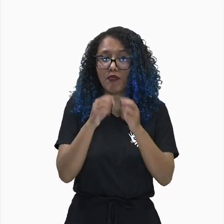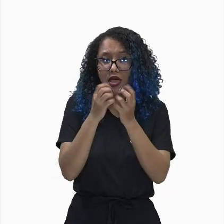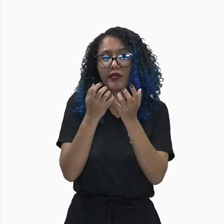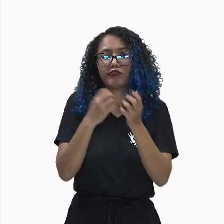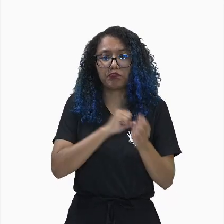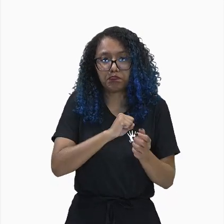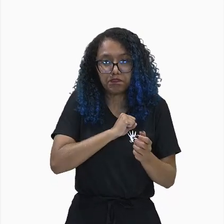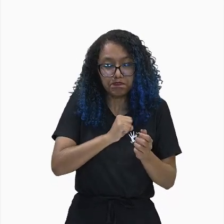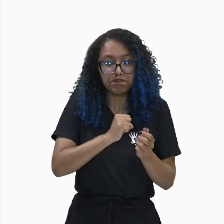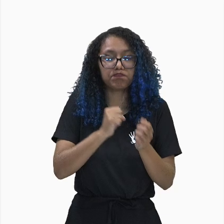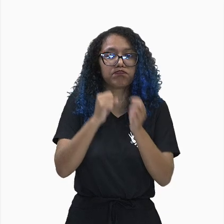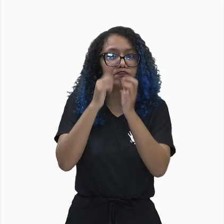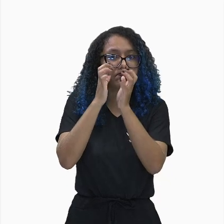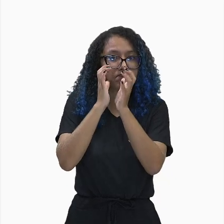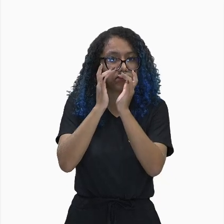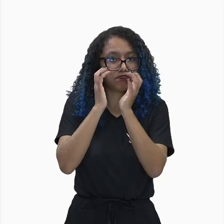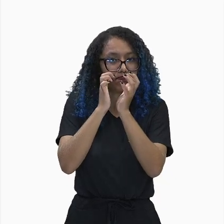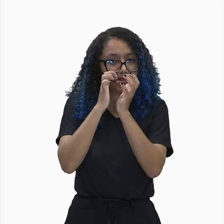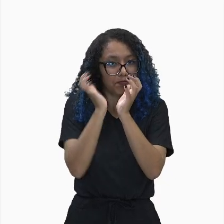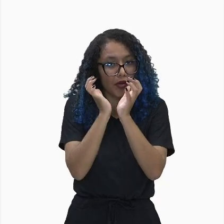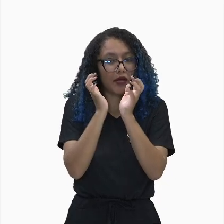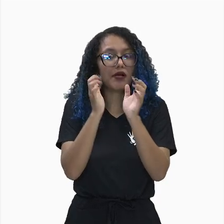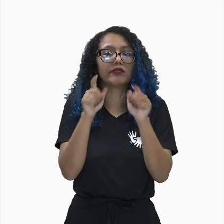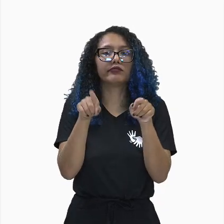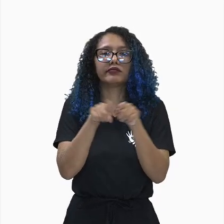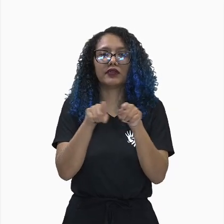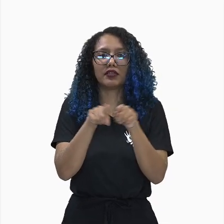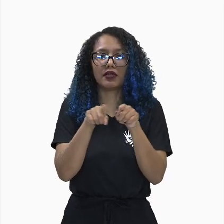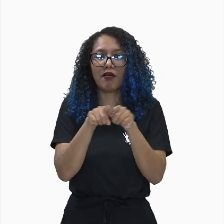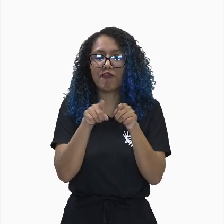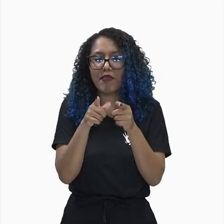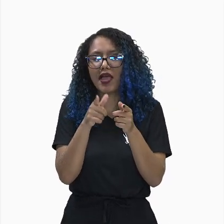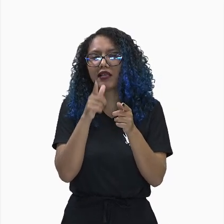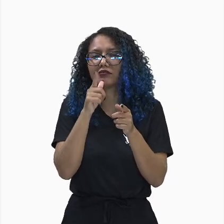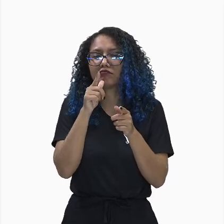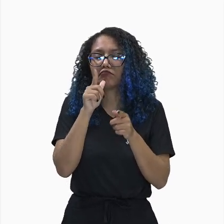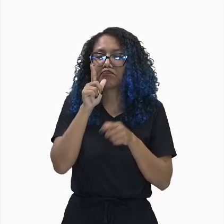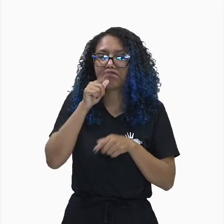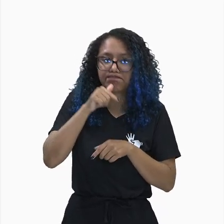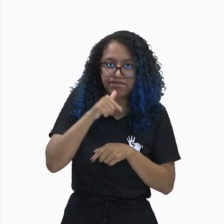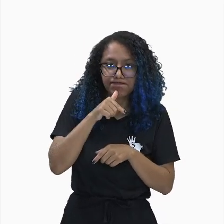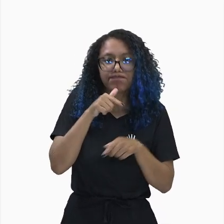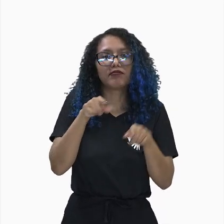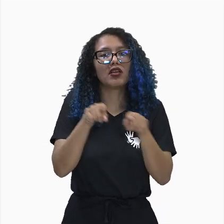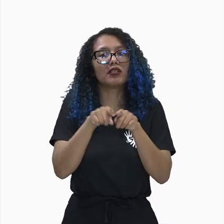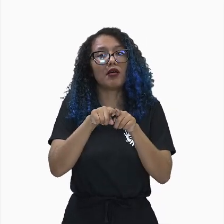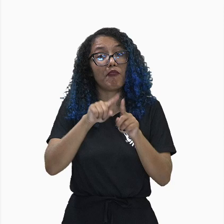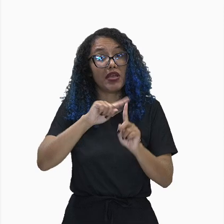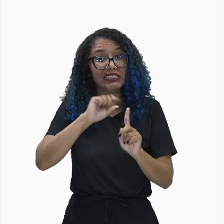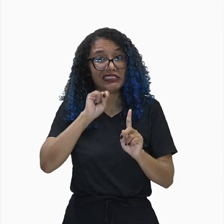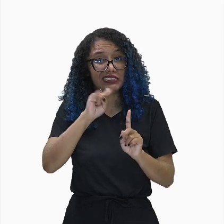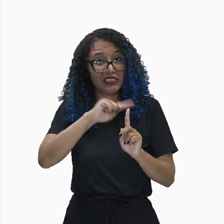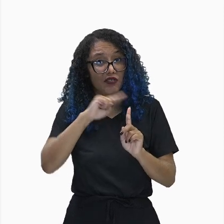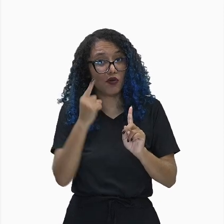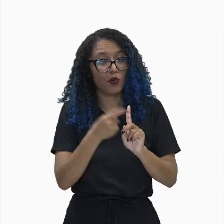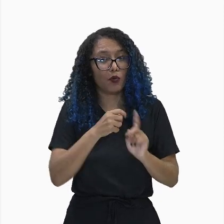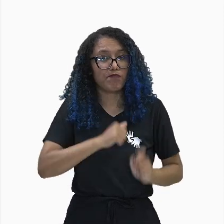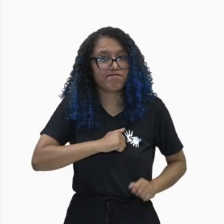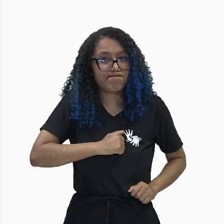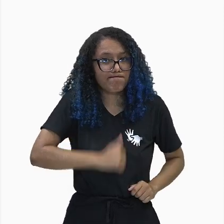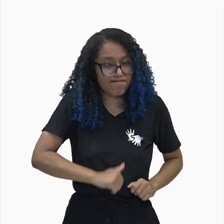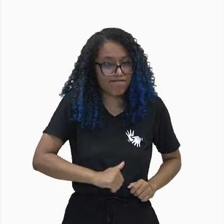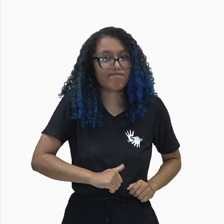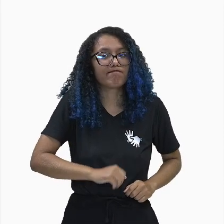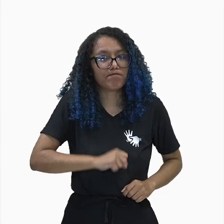cerebral, até mesmo impotência sexual e em gestante podem causar aborto.